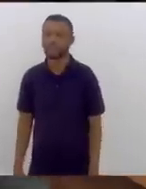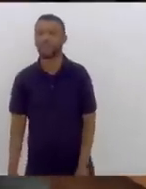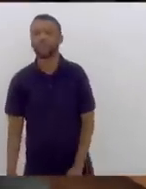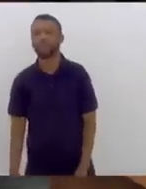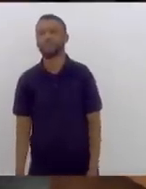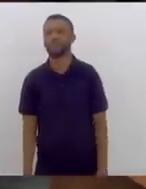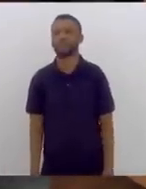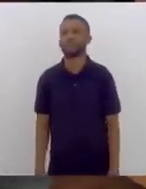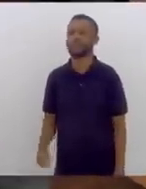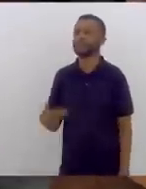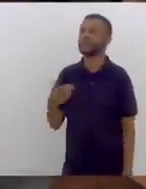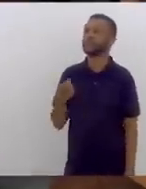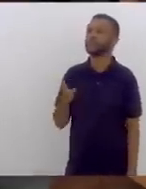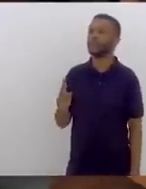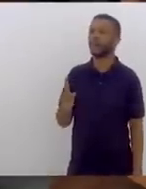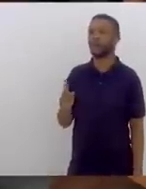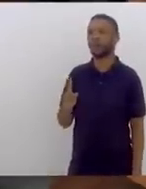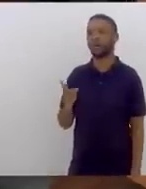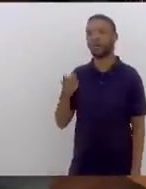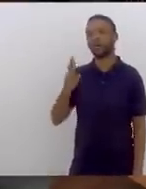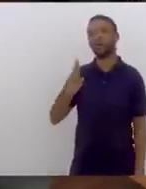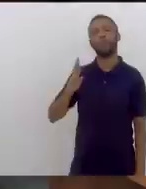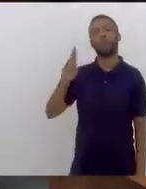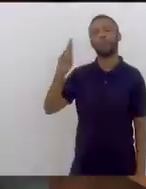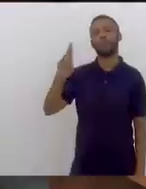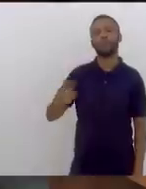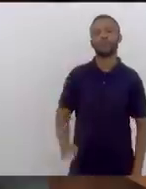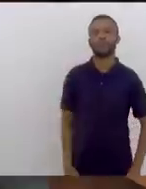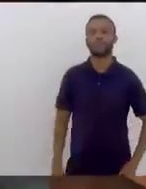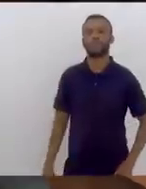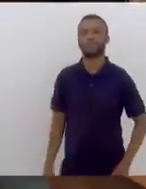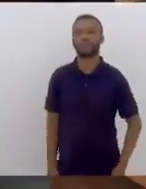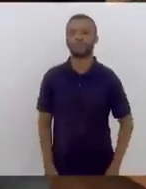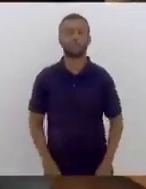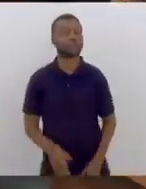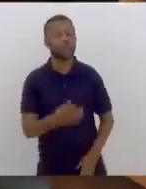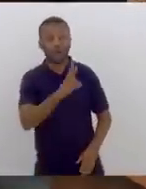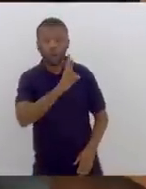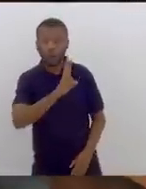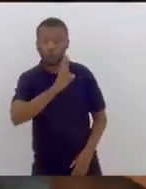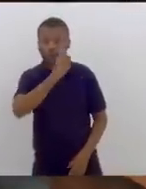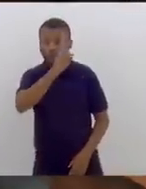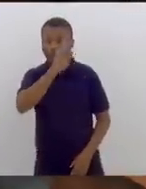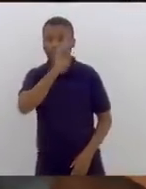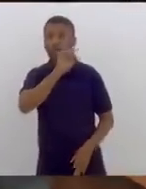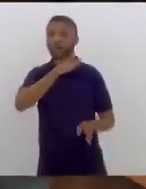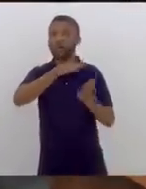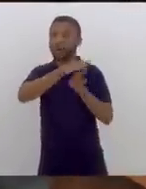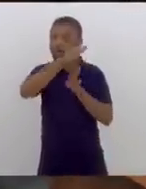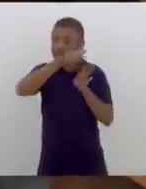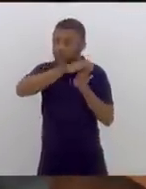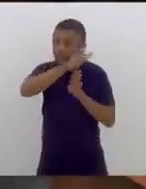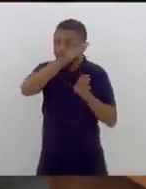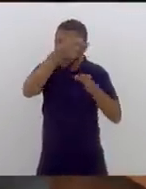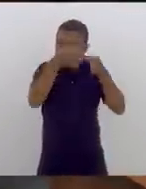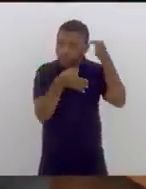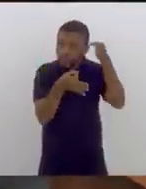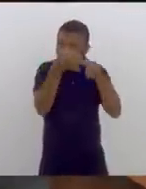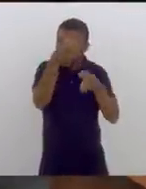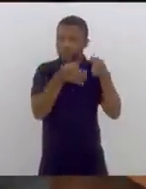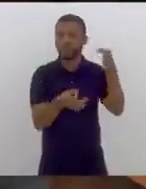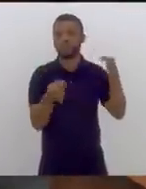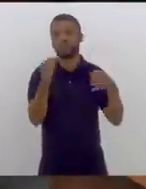não o responsável não o responsável por orientar juridicamente